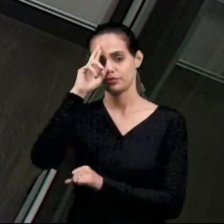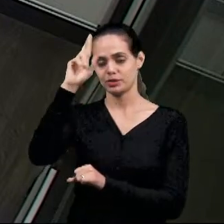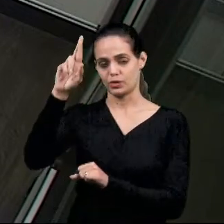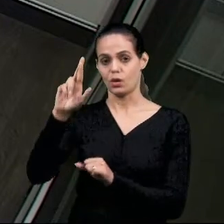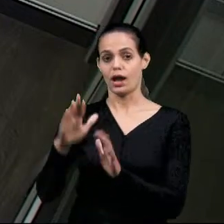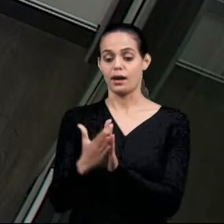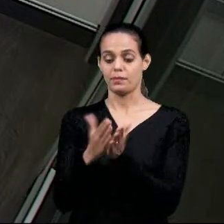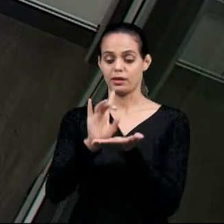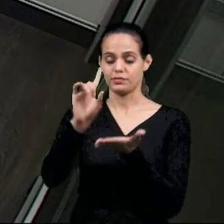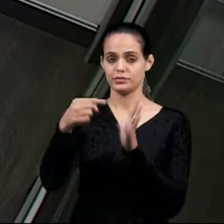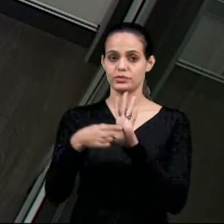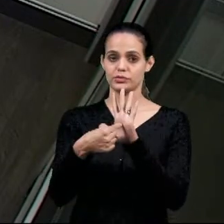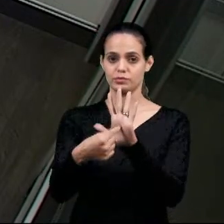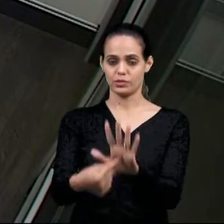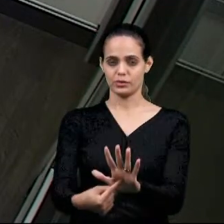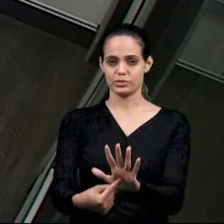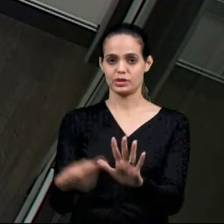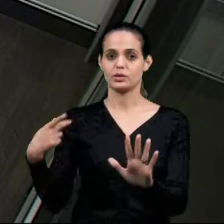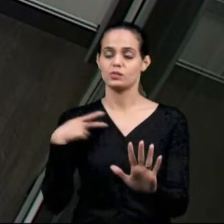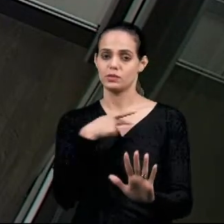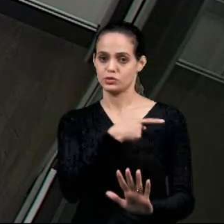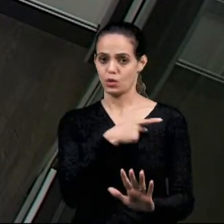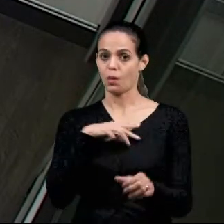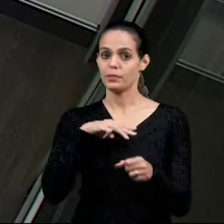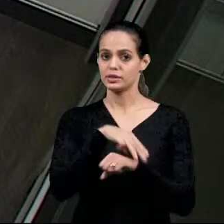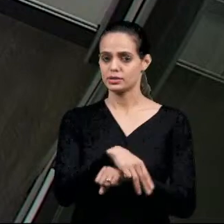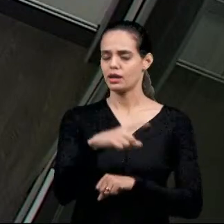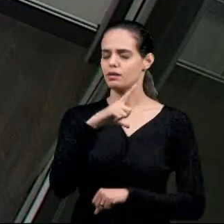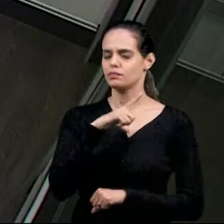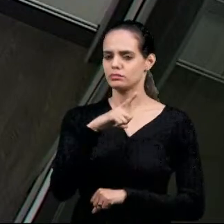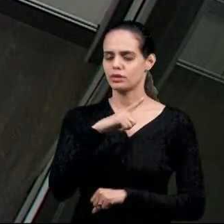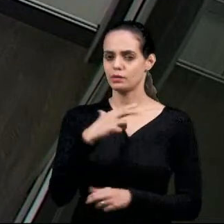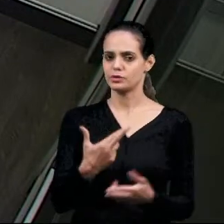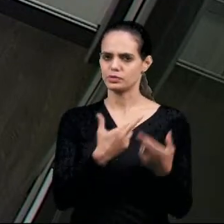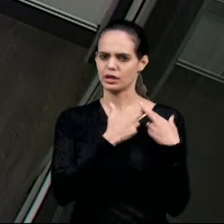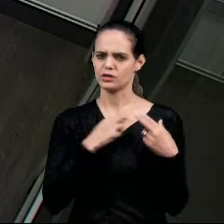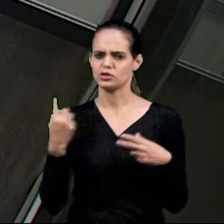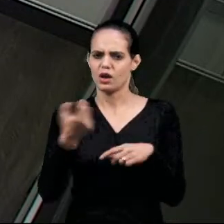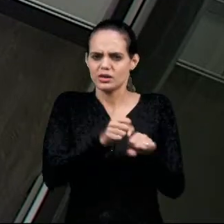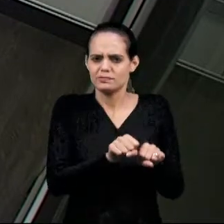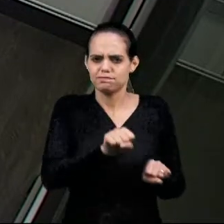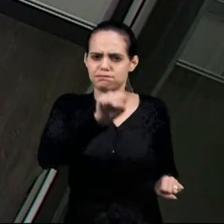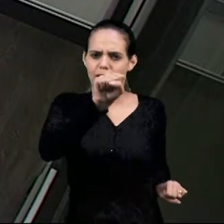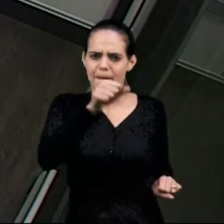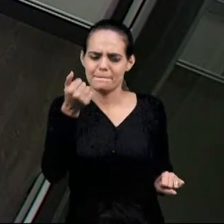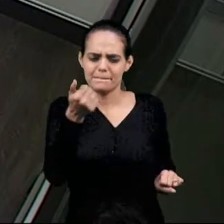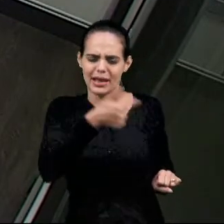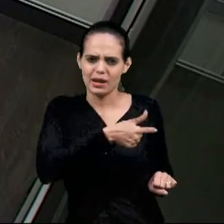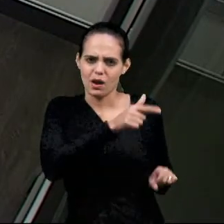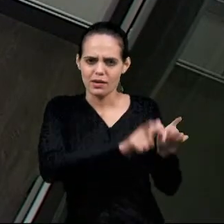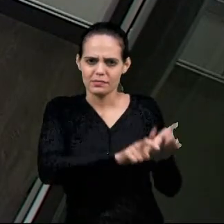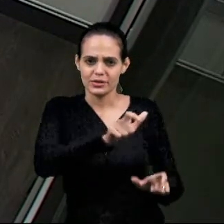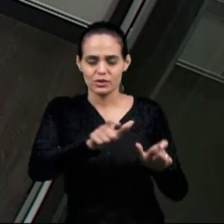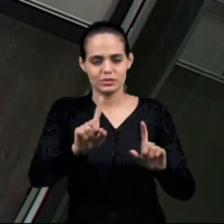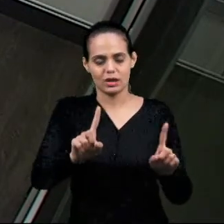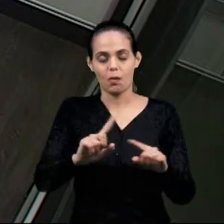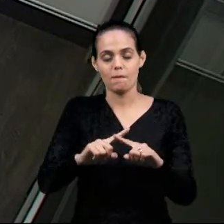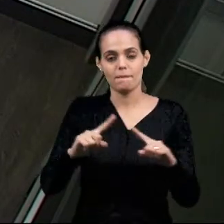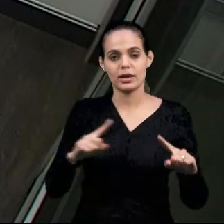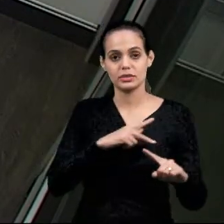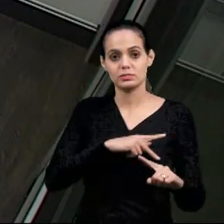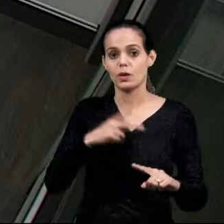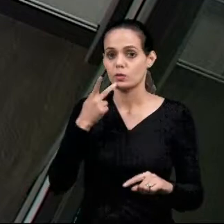uma responsabilidade. Nós não somos super-homens, não somos melhores do que ninguém, mas o apóstolo Paulo diz assim, sede meus imitadores,